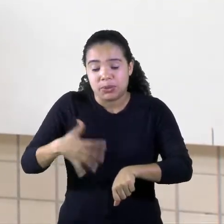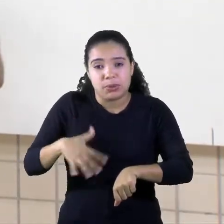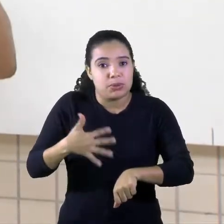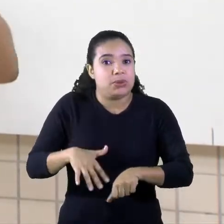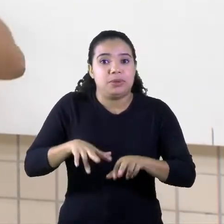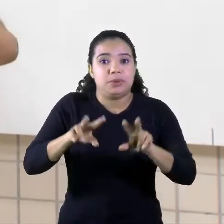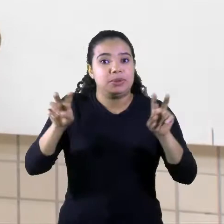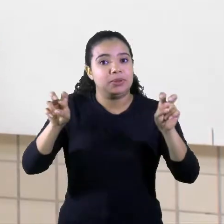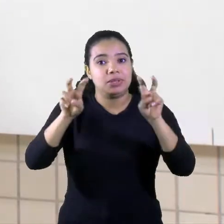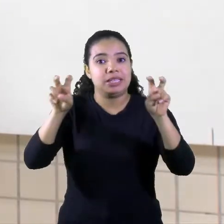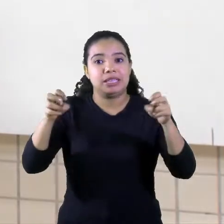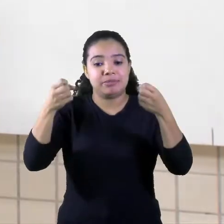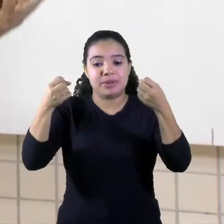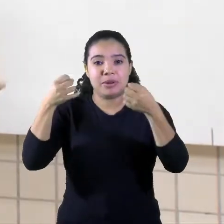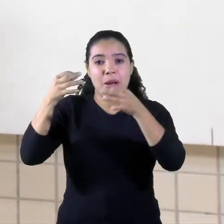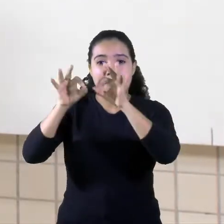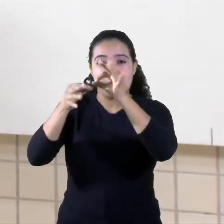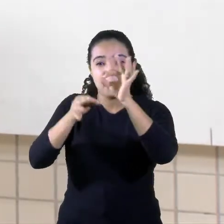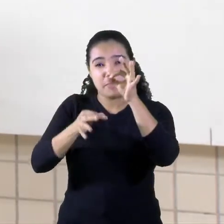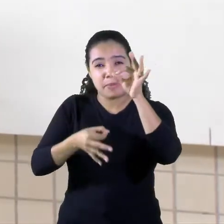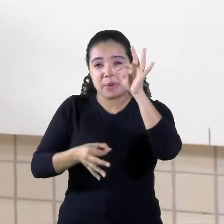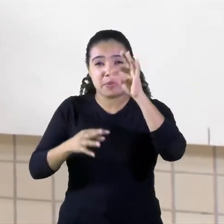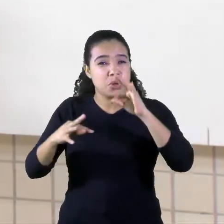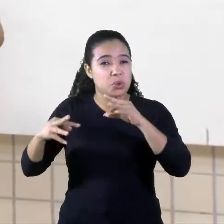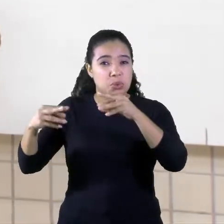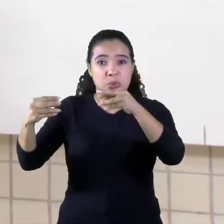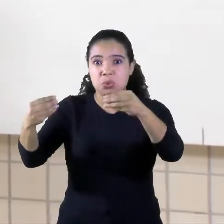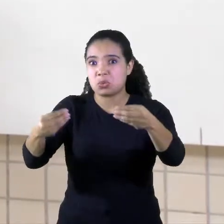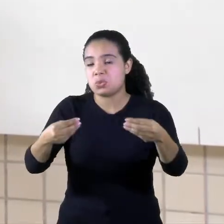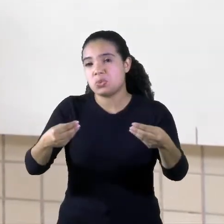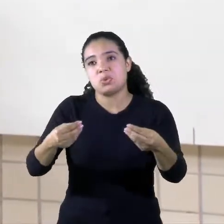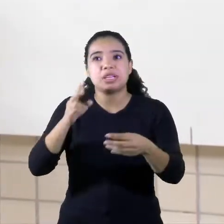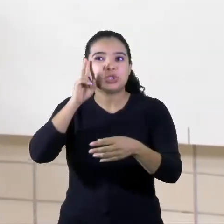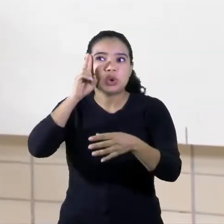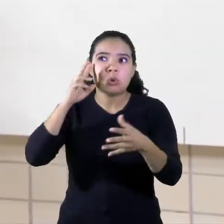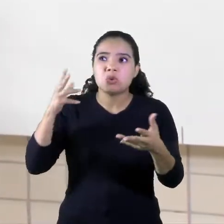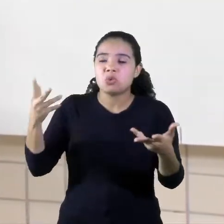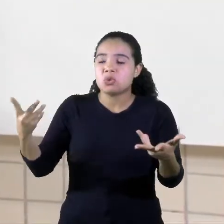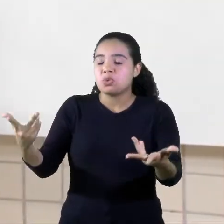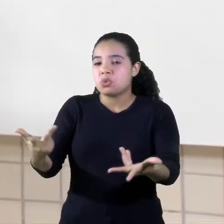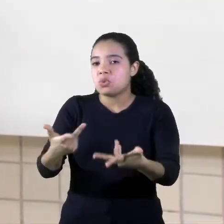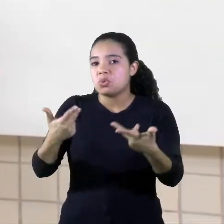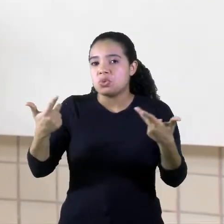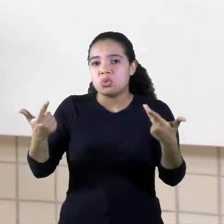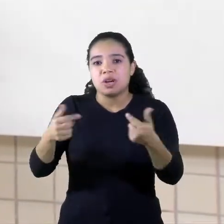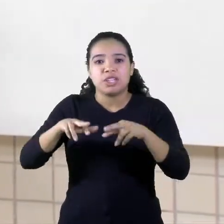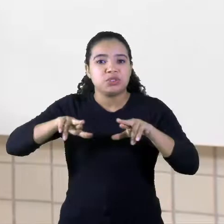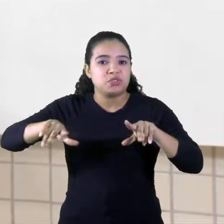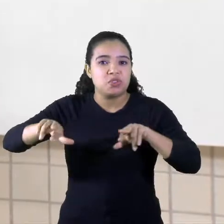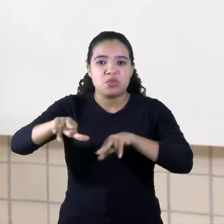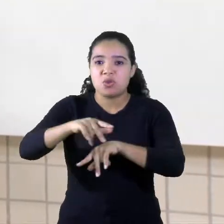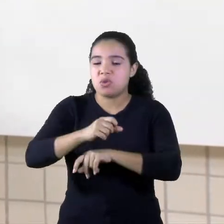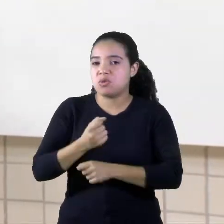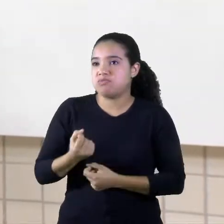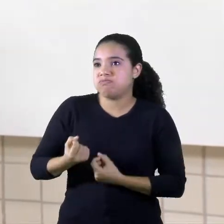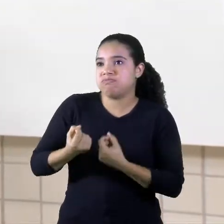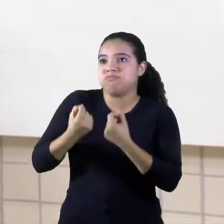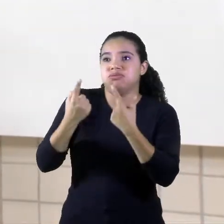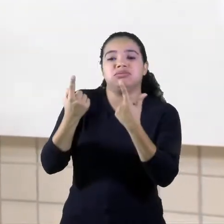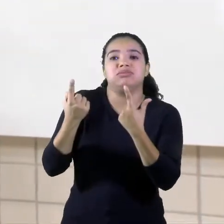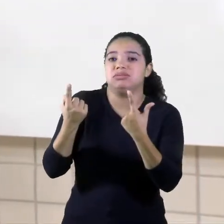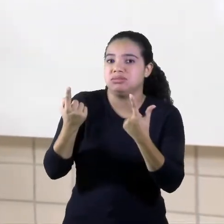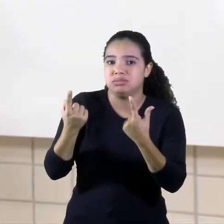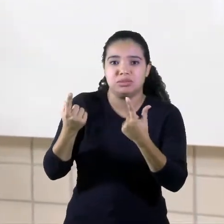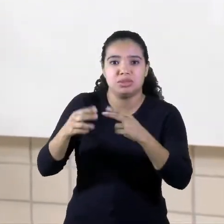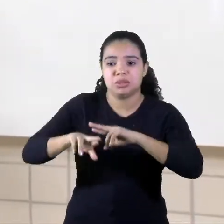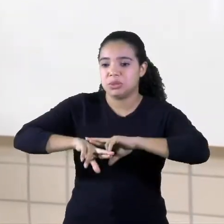sobre todas as coisas incríveis, todas as informações diferentes, exóticas,